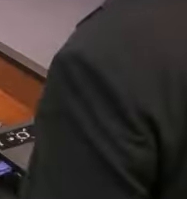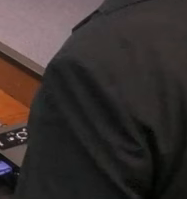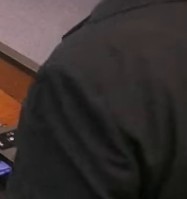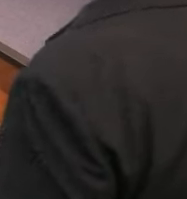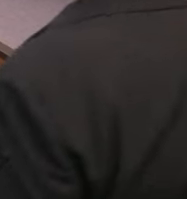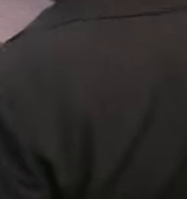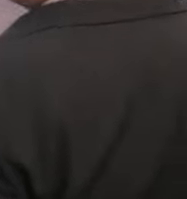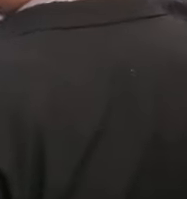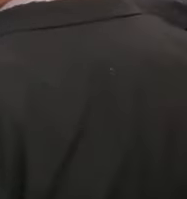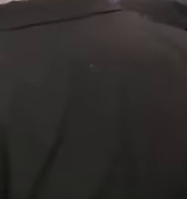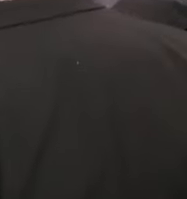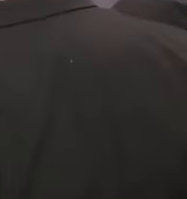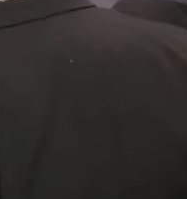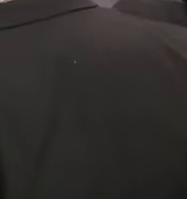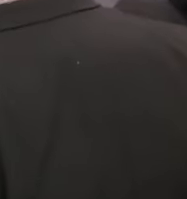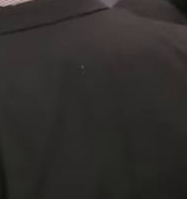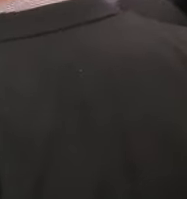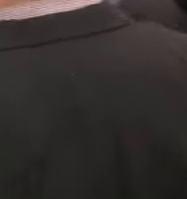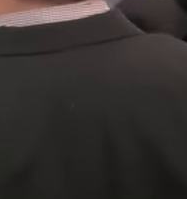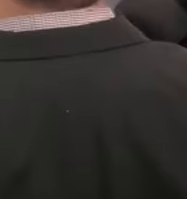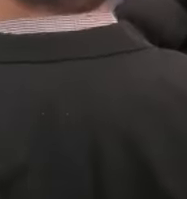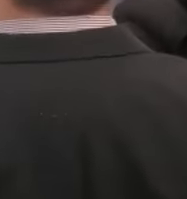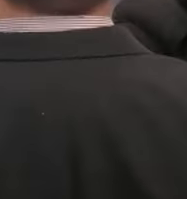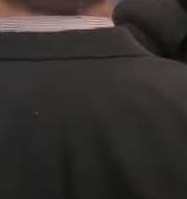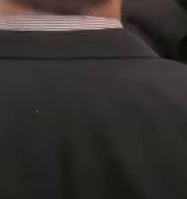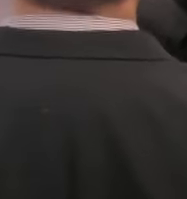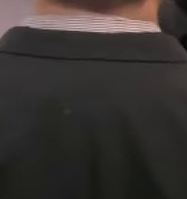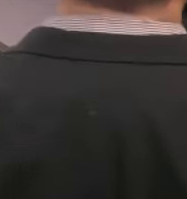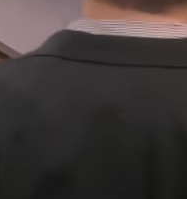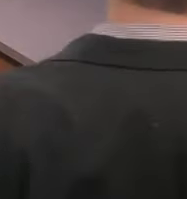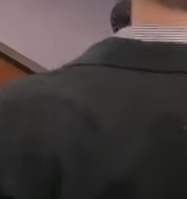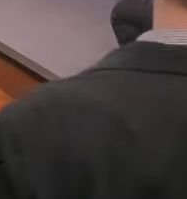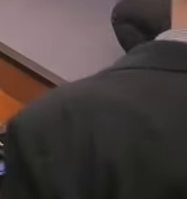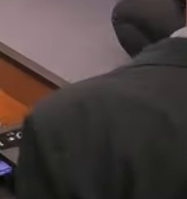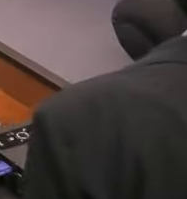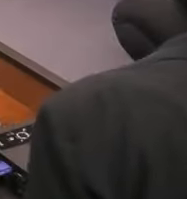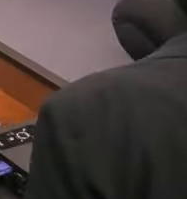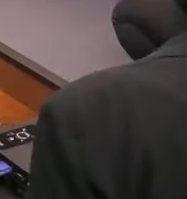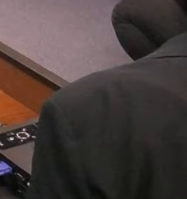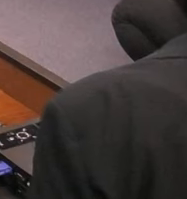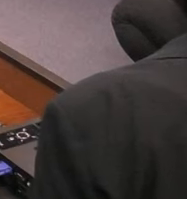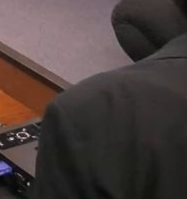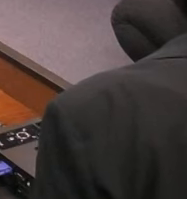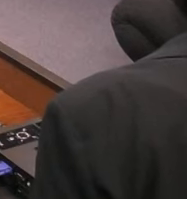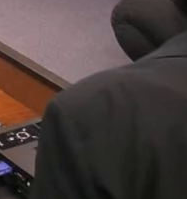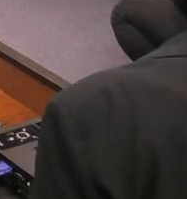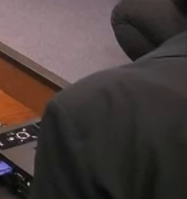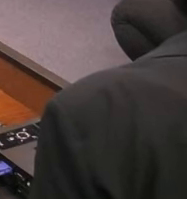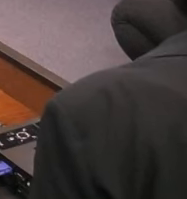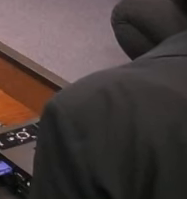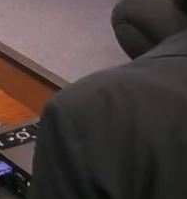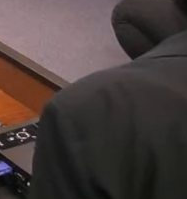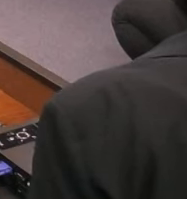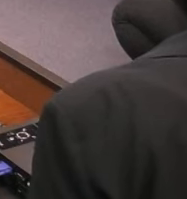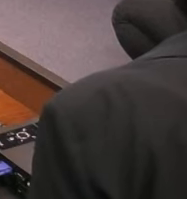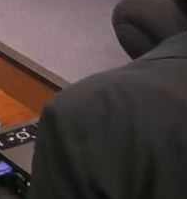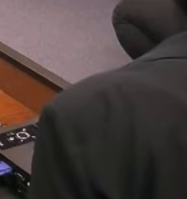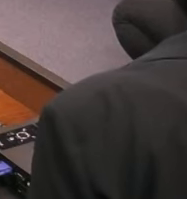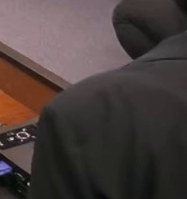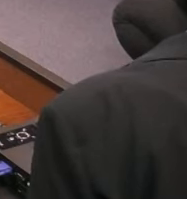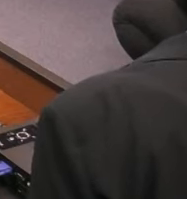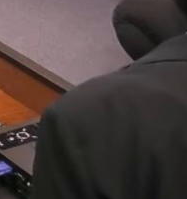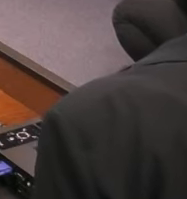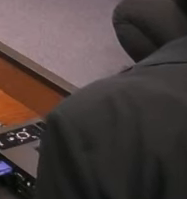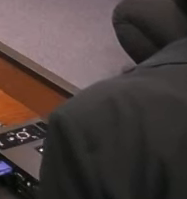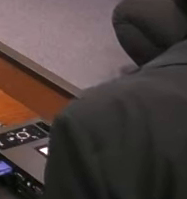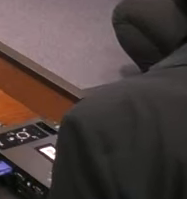gente viveu há duas semanas atrás, ou uma semana atrás, especificamente entre os dias 18, 17 e 18, que teve